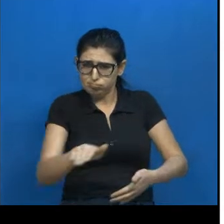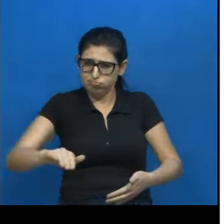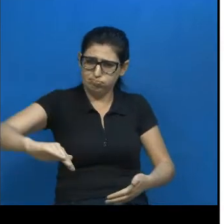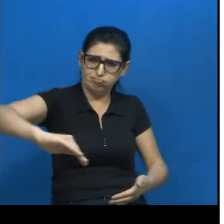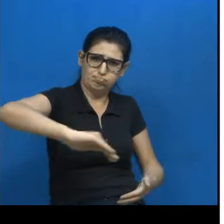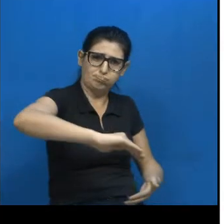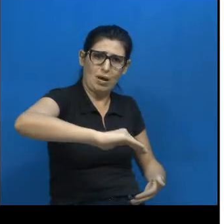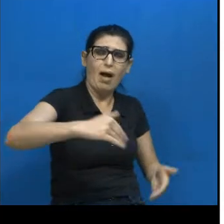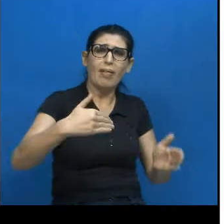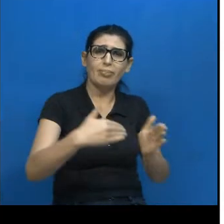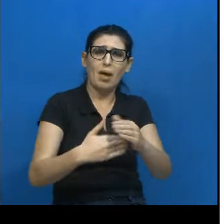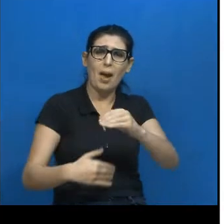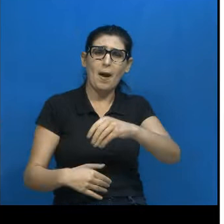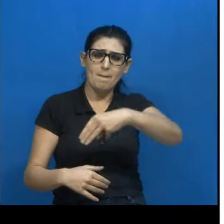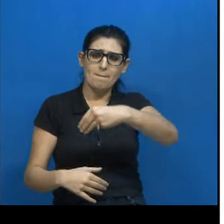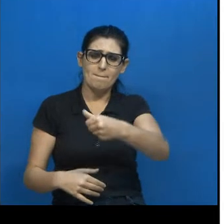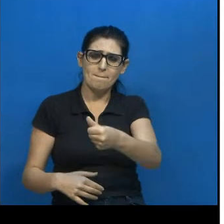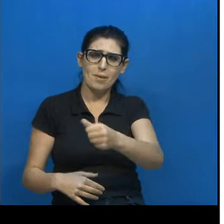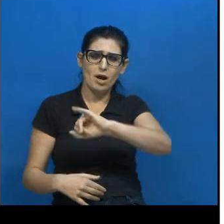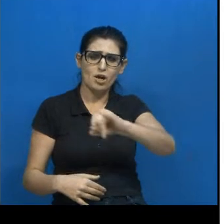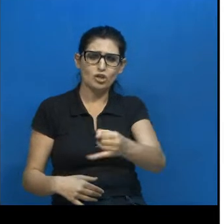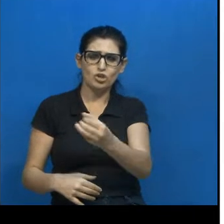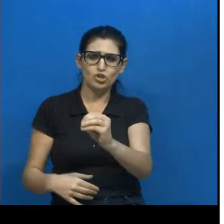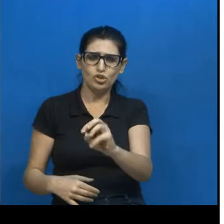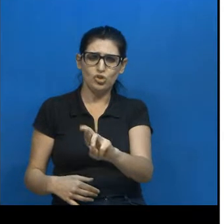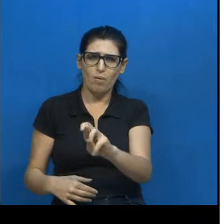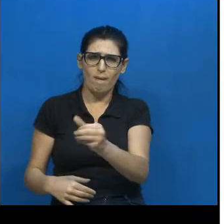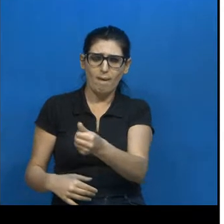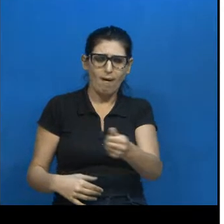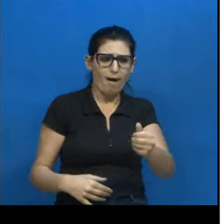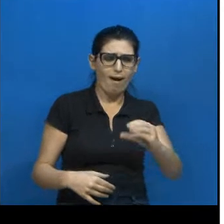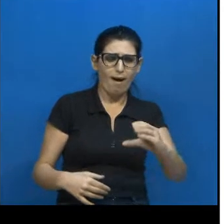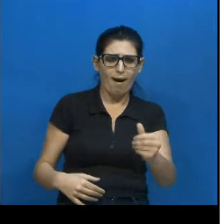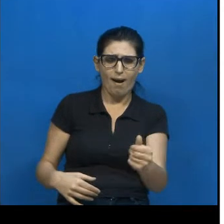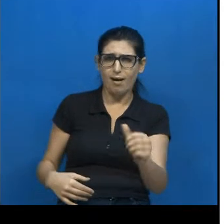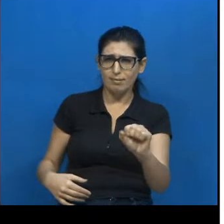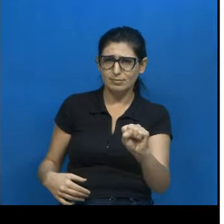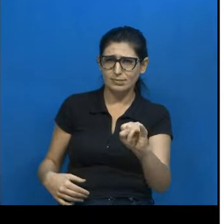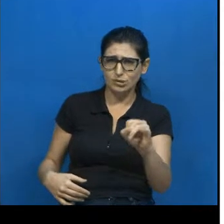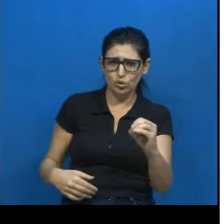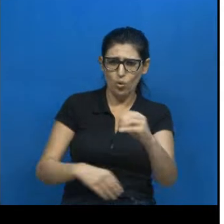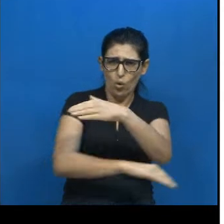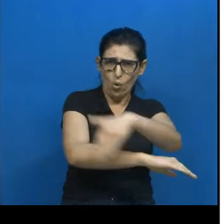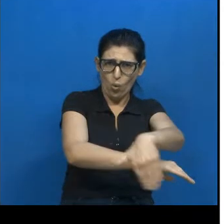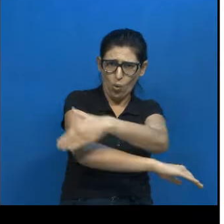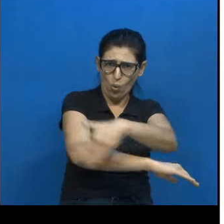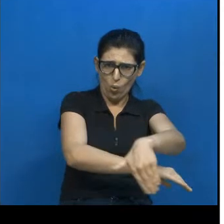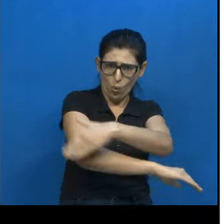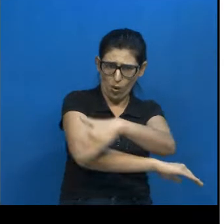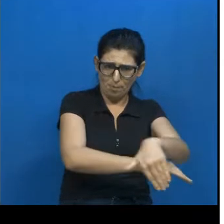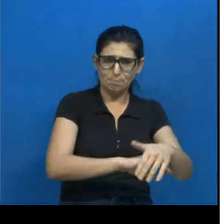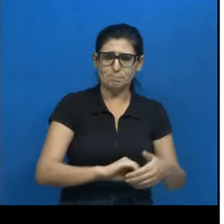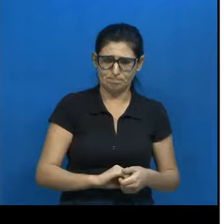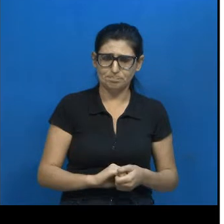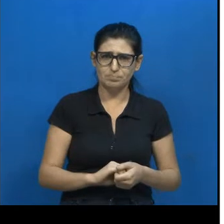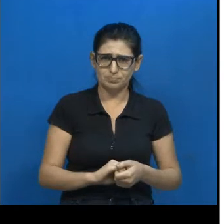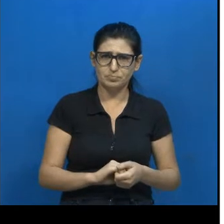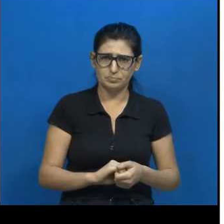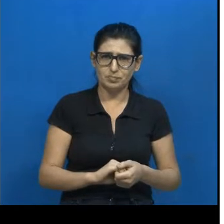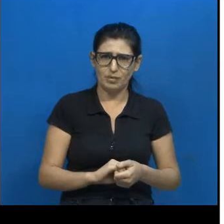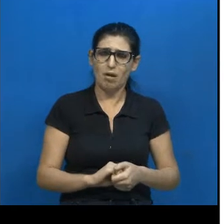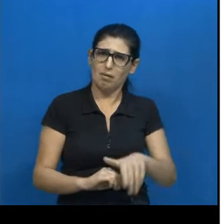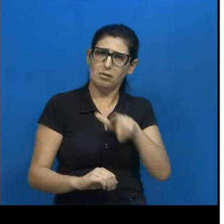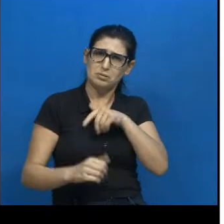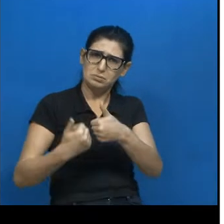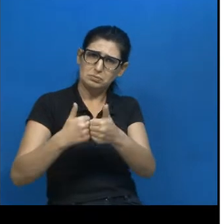Ela vem agora, assim, ela vem até a Major Acácio. Então ela atravessa tudo e vem parar no Major Acácio. E nós vamos ter mais uma linha que